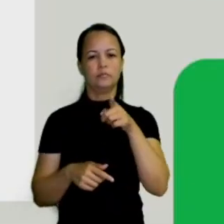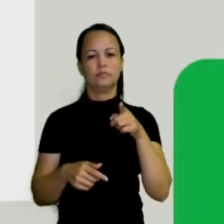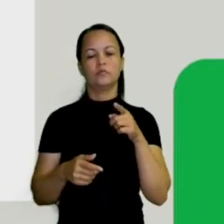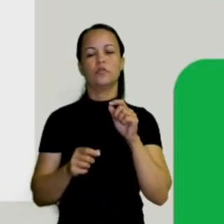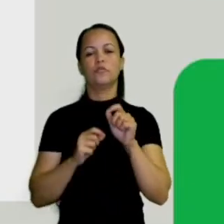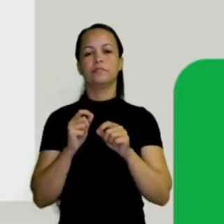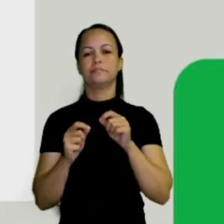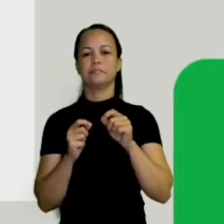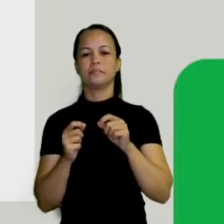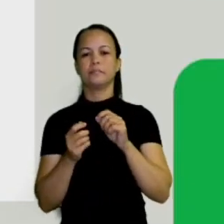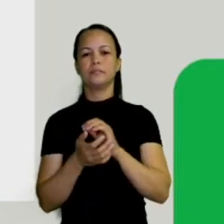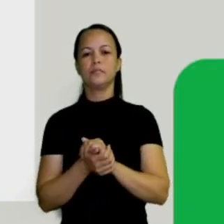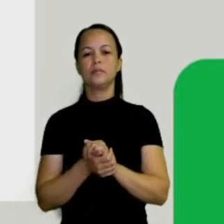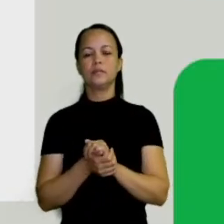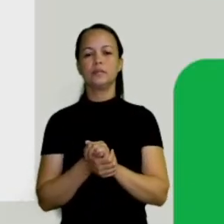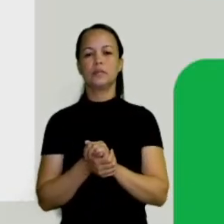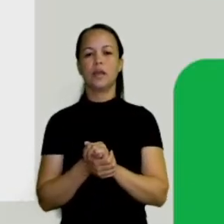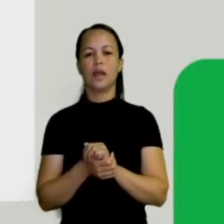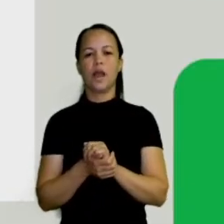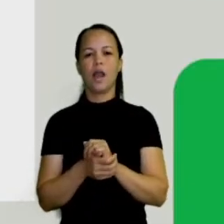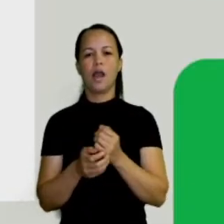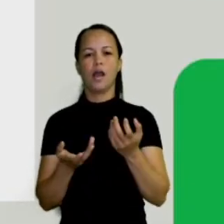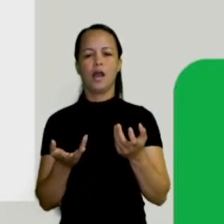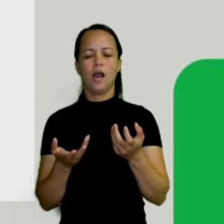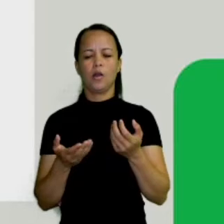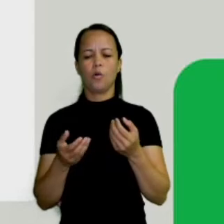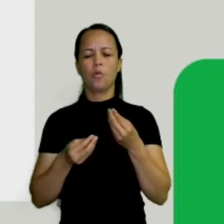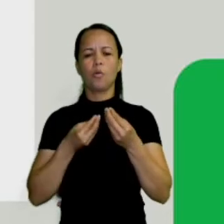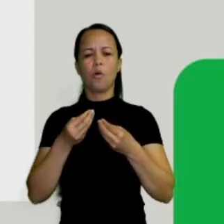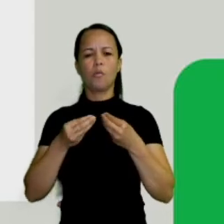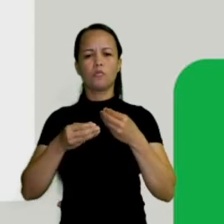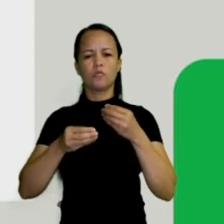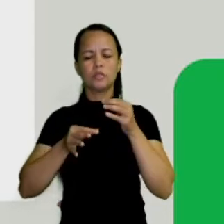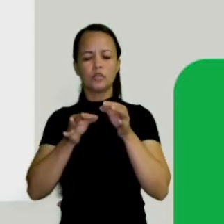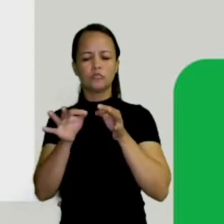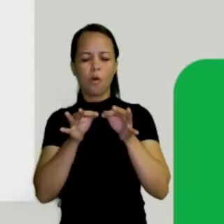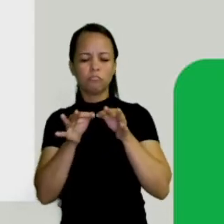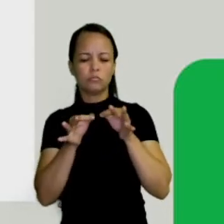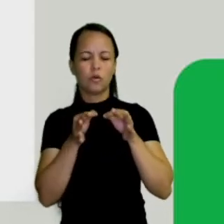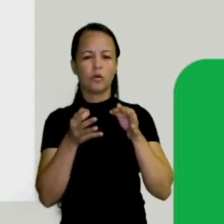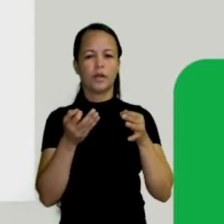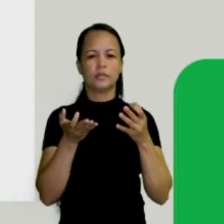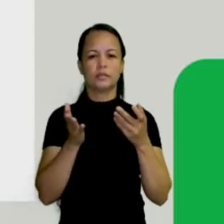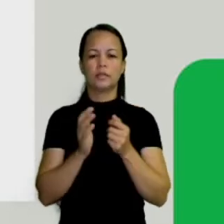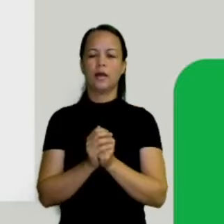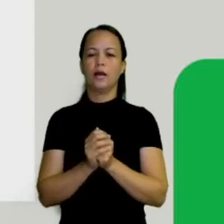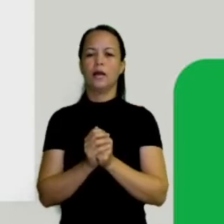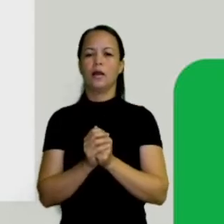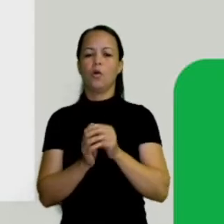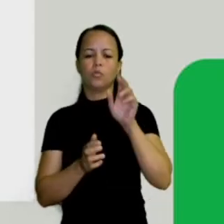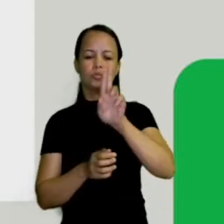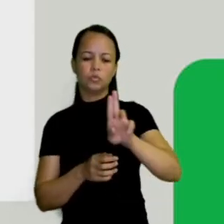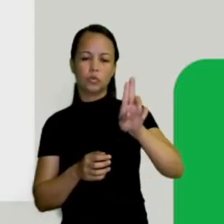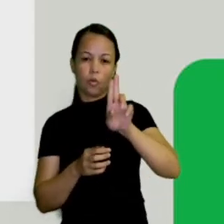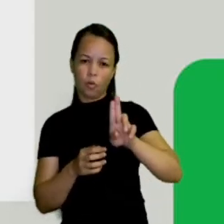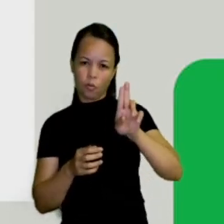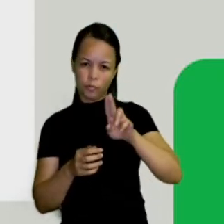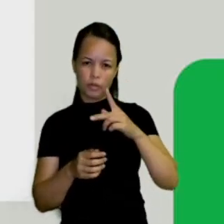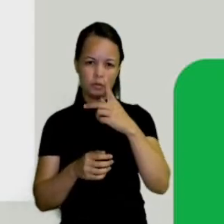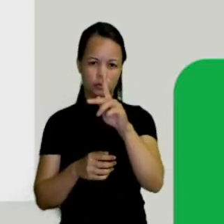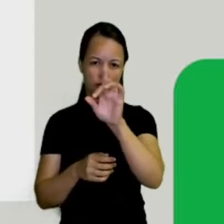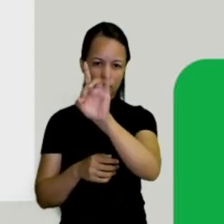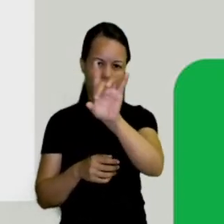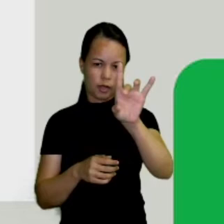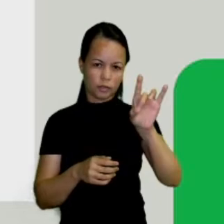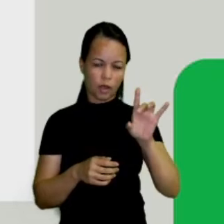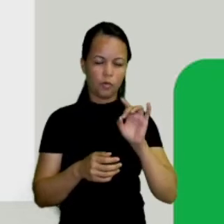ampliar, a construção que vocês vão fazer. Então aqui vocês vão iniciar com o nome de vocês, né?